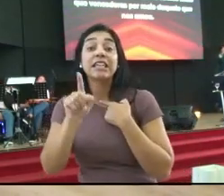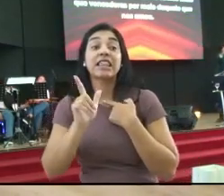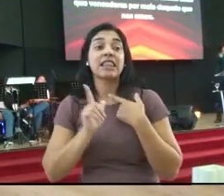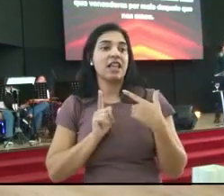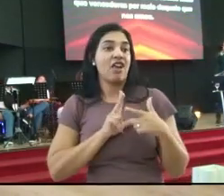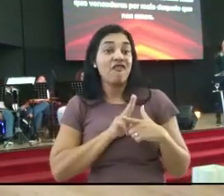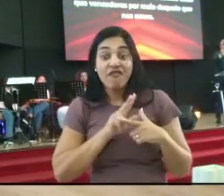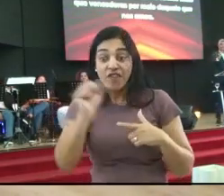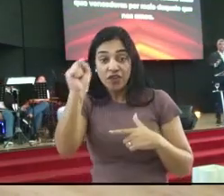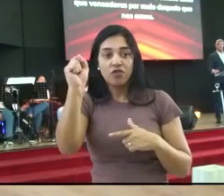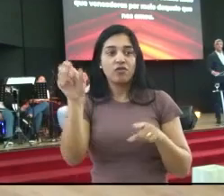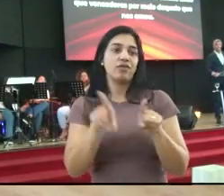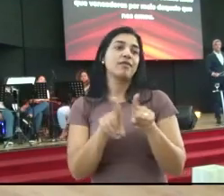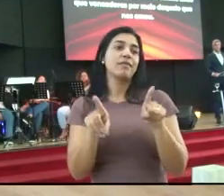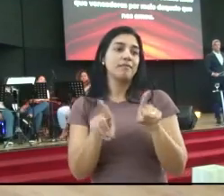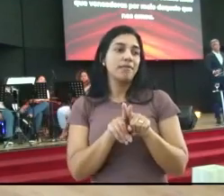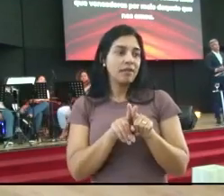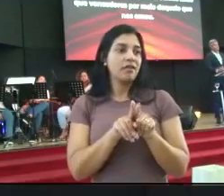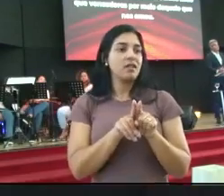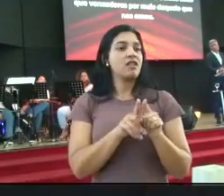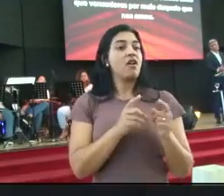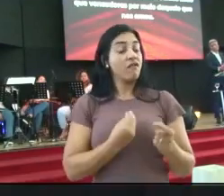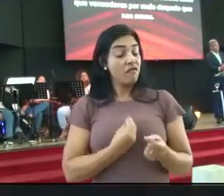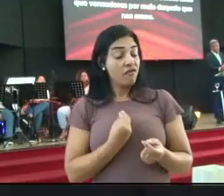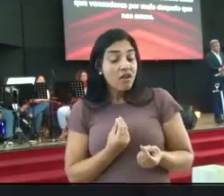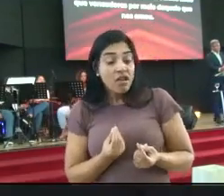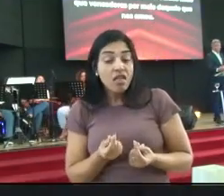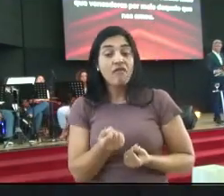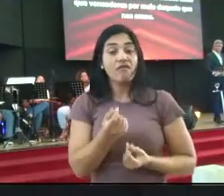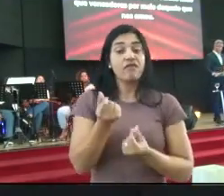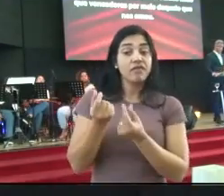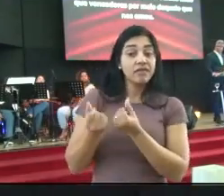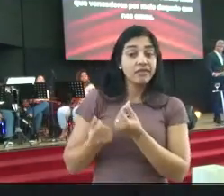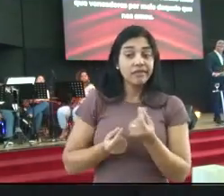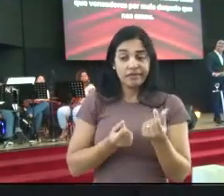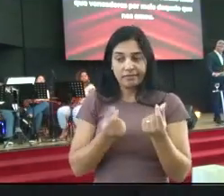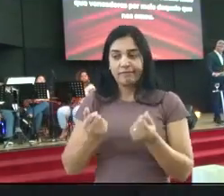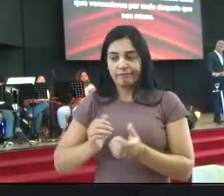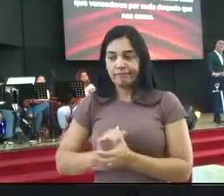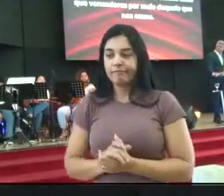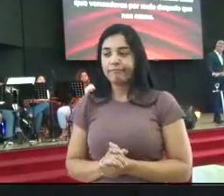seja vitorioso também na sua vida financeira.